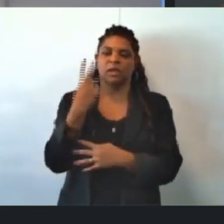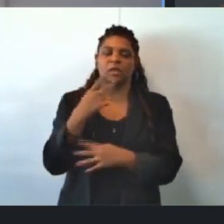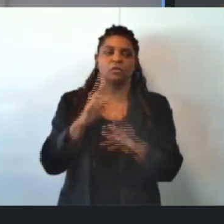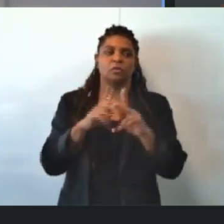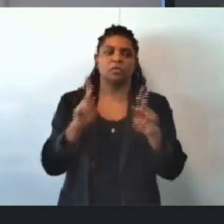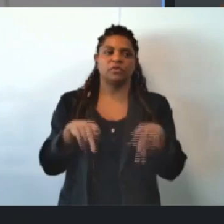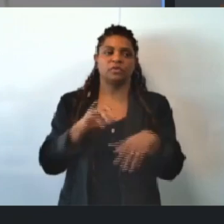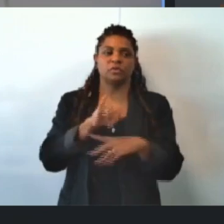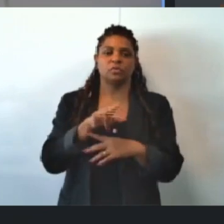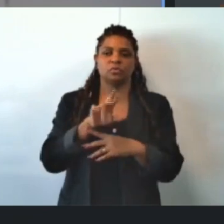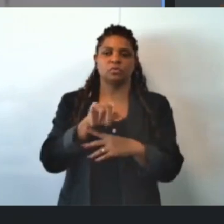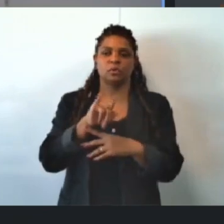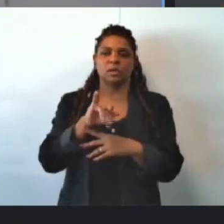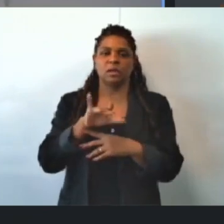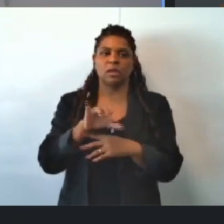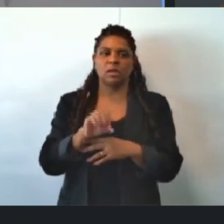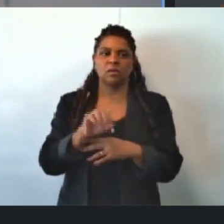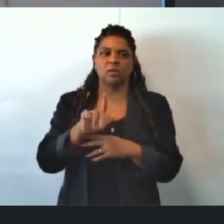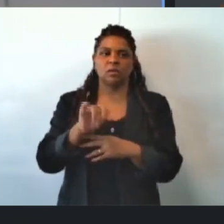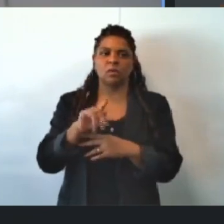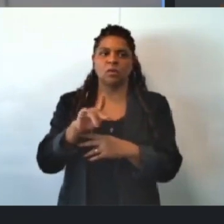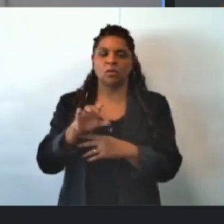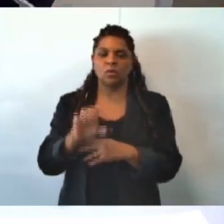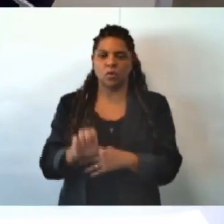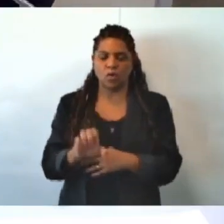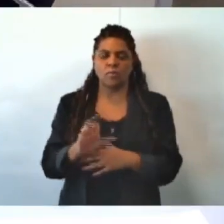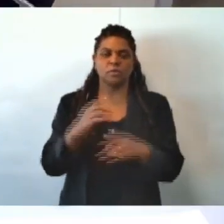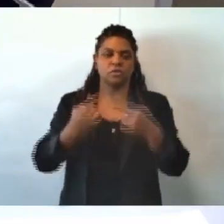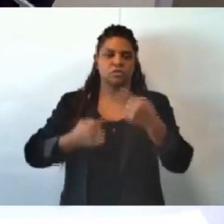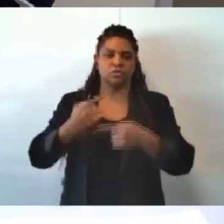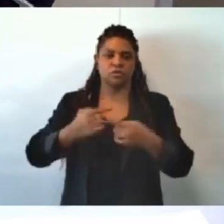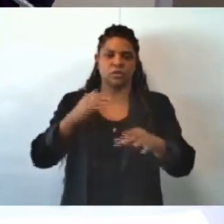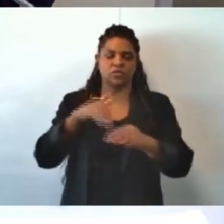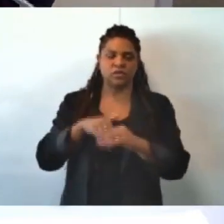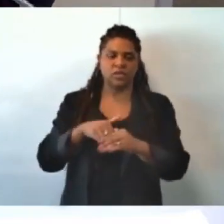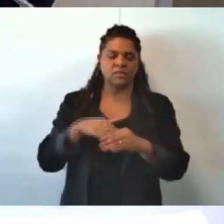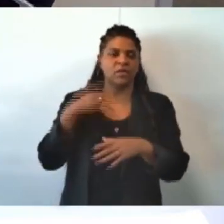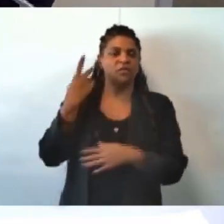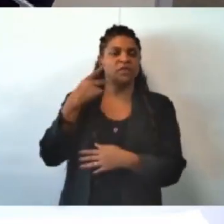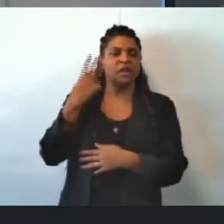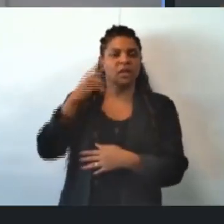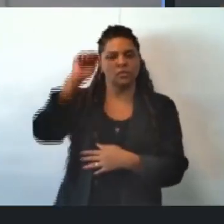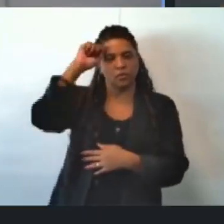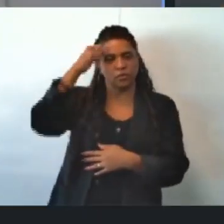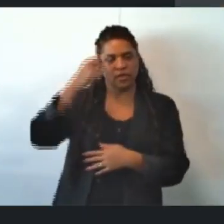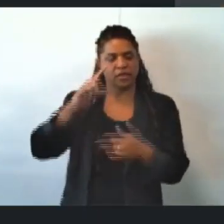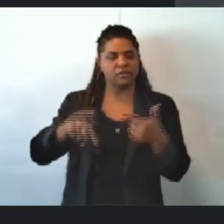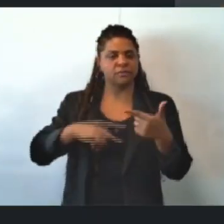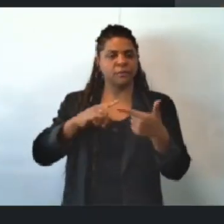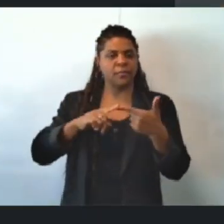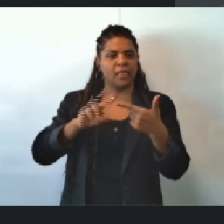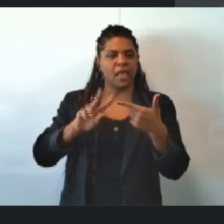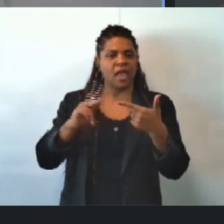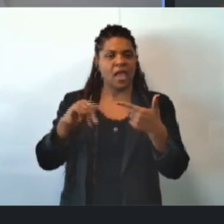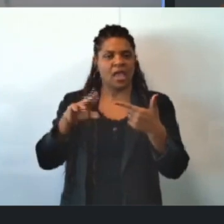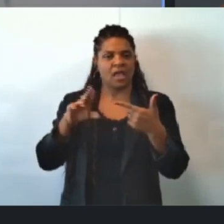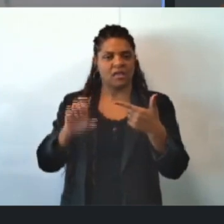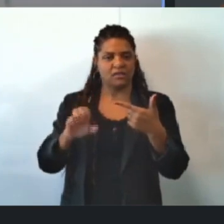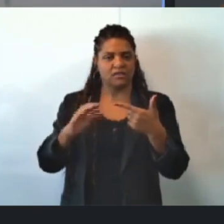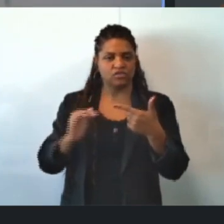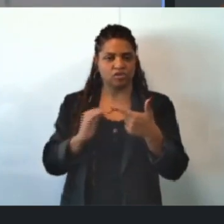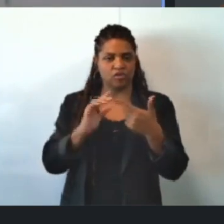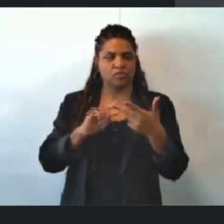Em discussão. Em votação, como voto, vereador Preto. De acordo. Henrique Braga. De acordo. Miltinho